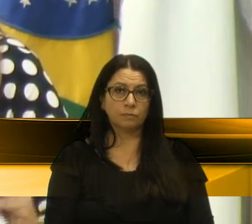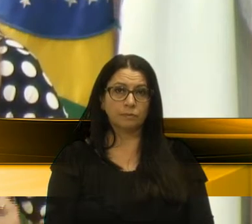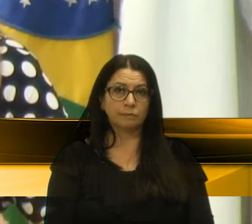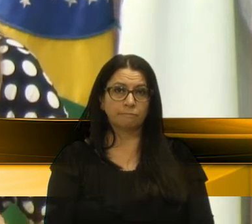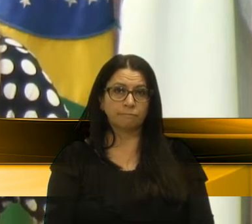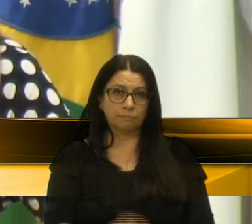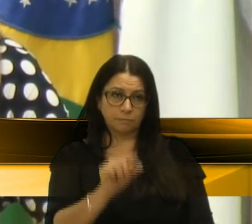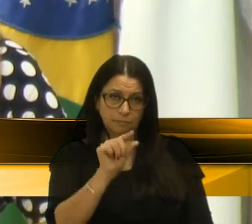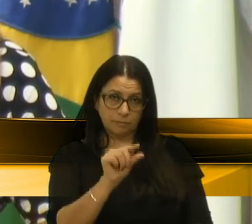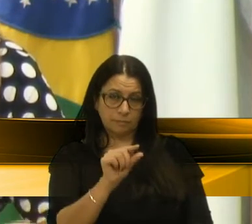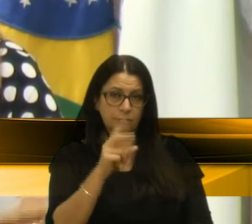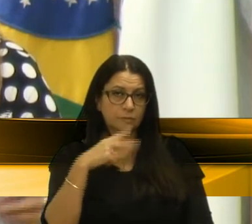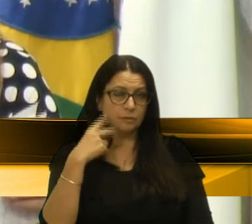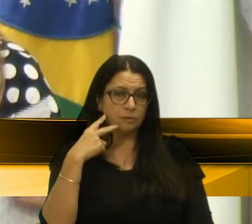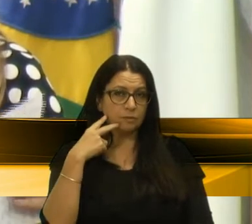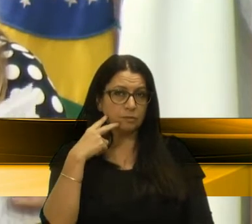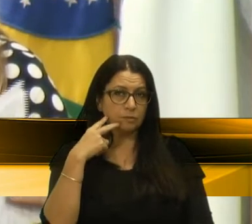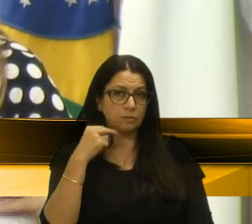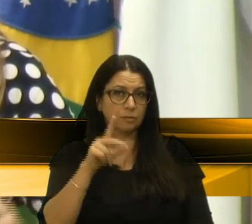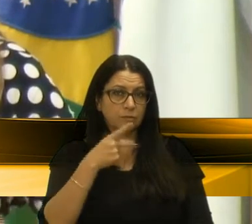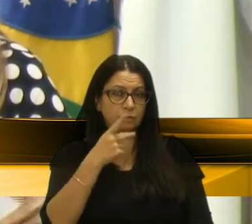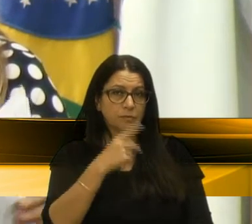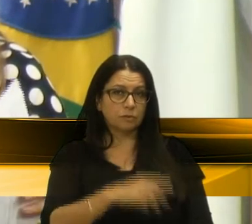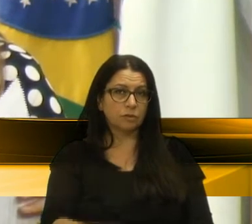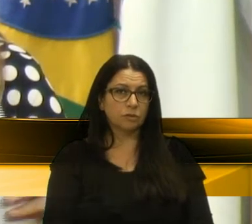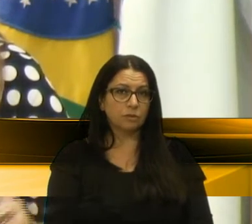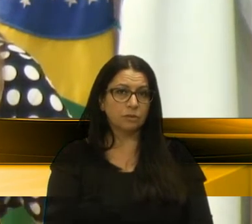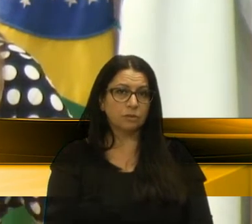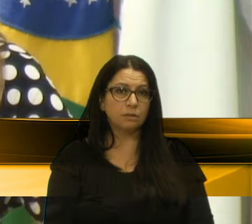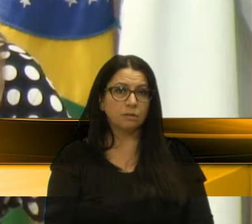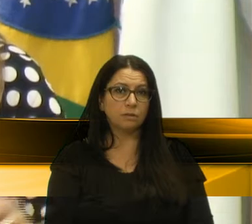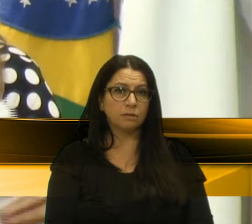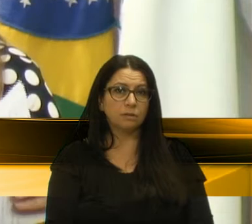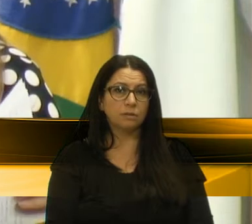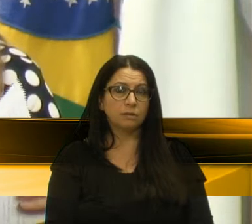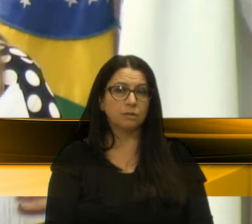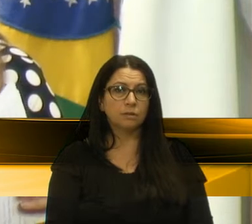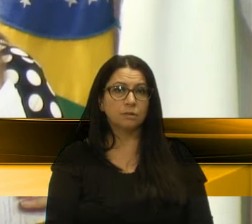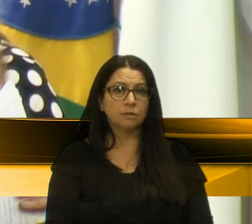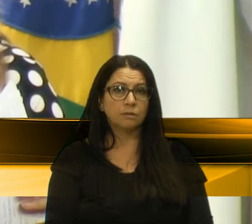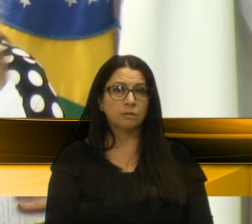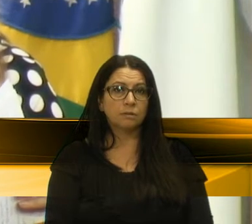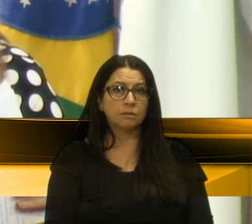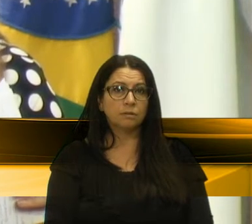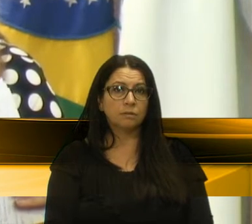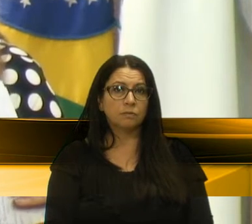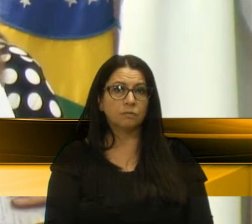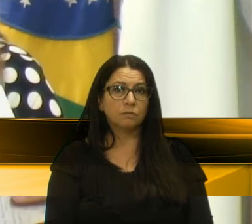Só um pouquinho, vereador, antes do seu parte, deixa eu ver, para ver que outra parte eu teria aqui.